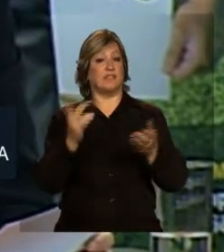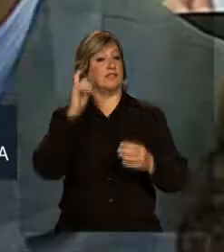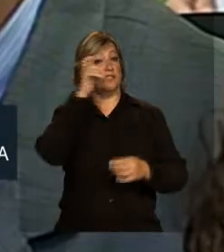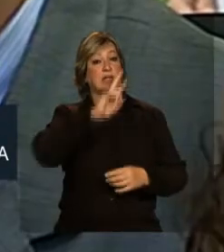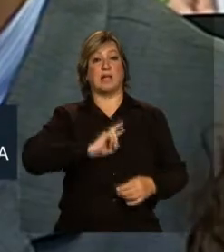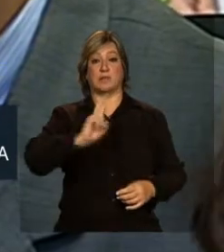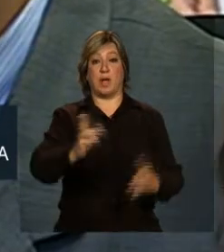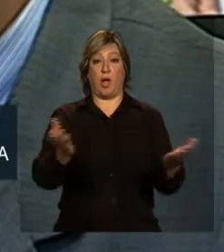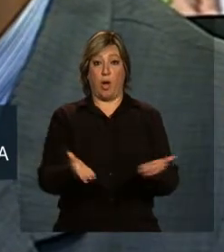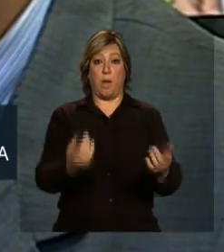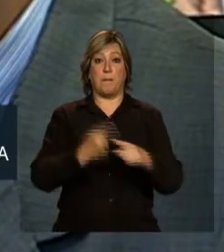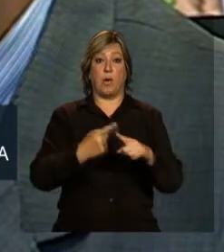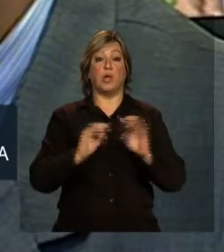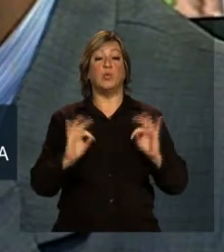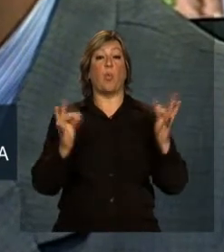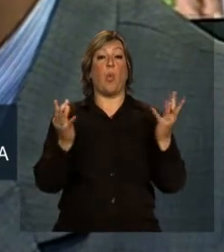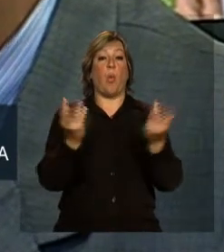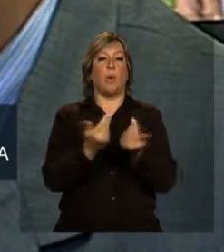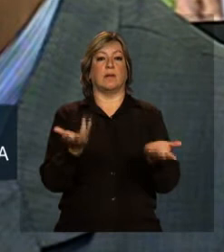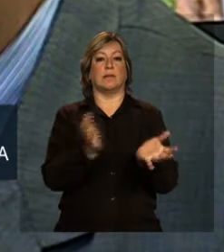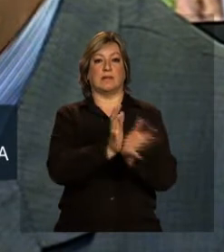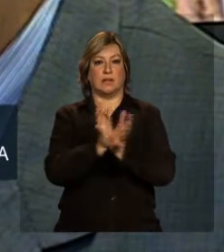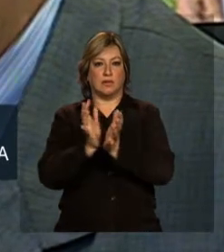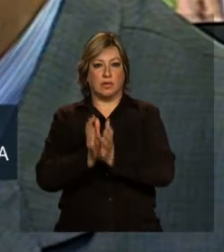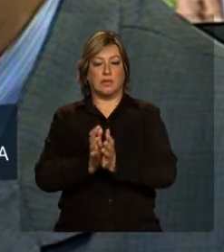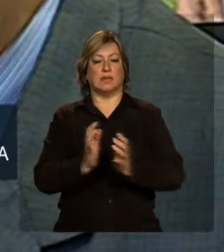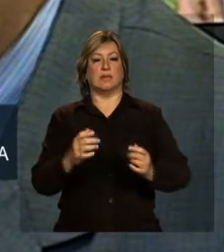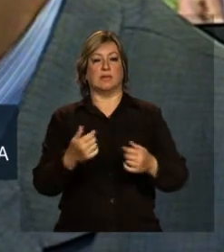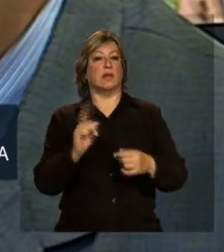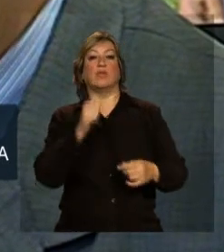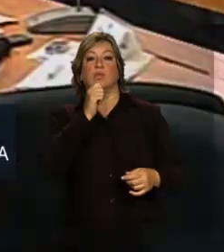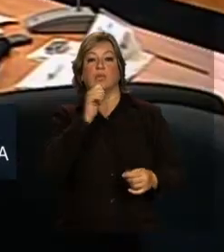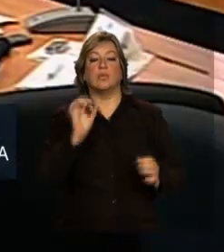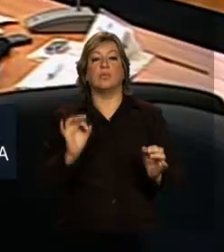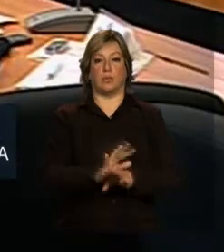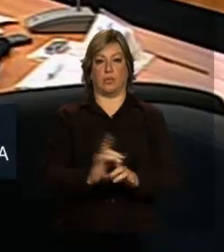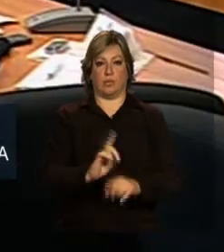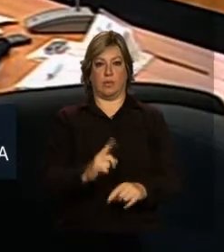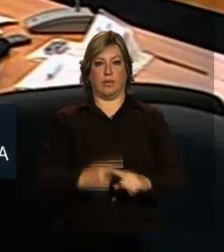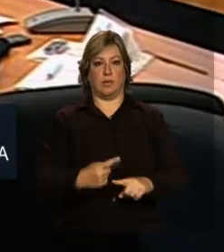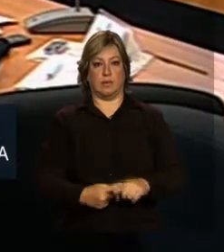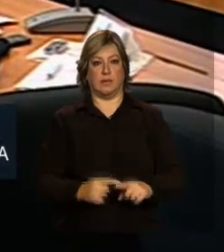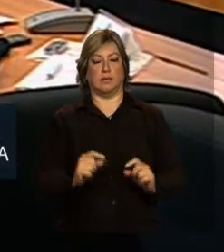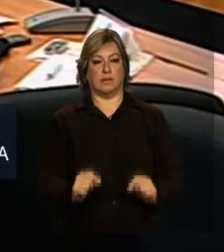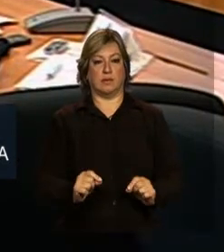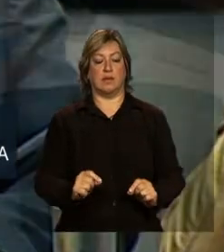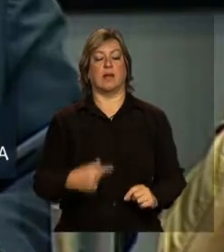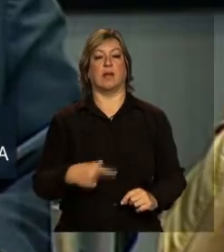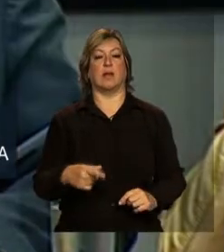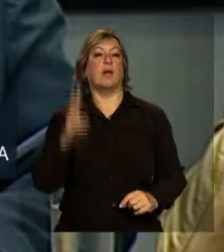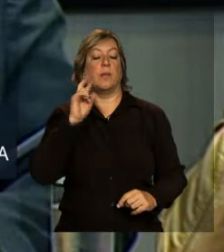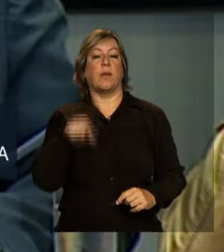Primeiro, porque as ações não estão todas concluídas. Né? Então, assim, por exemplo, a entrega dos veículos. Nós entregamos